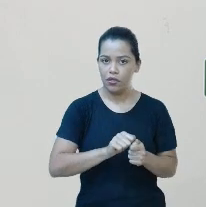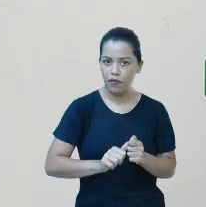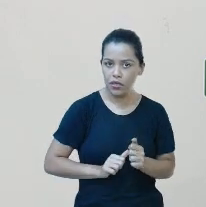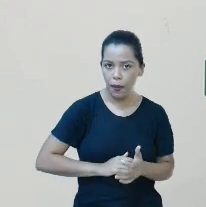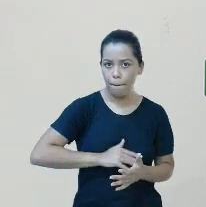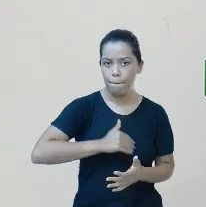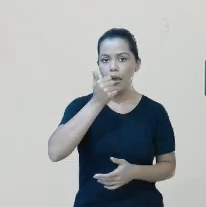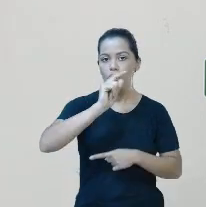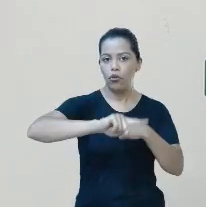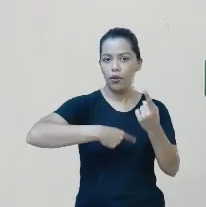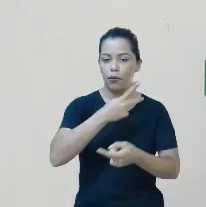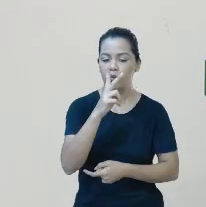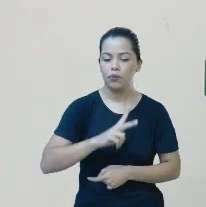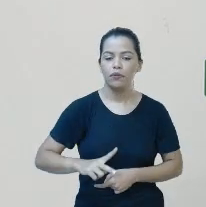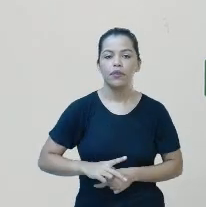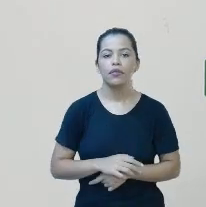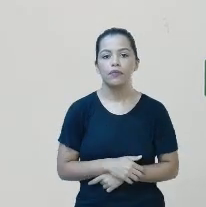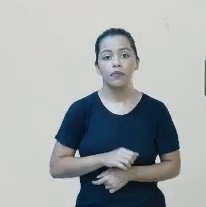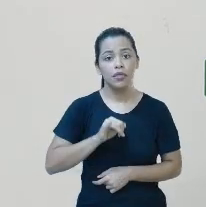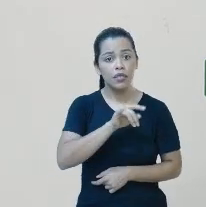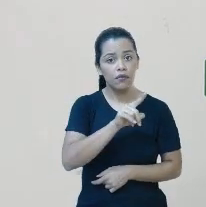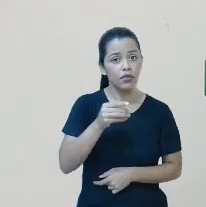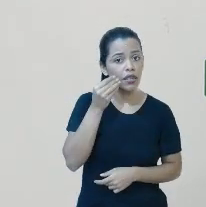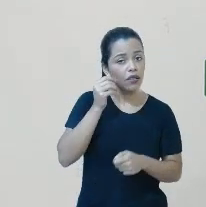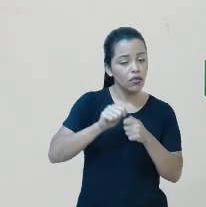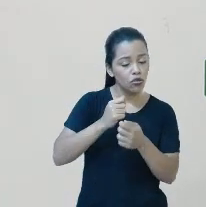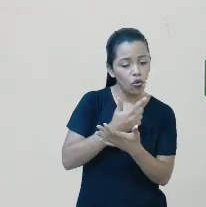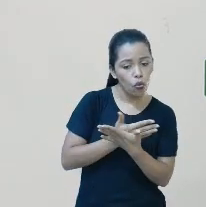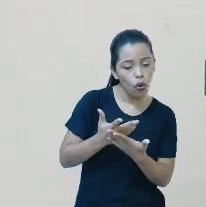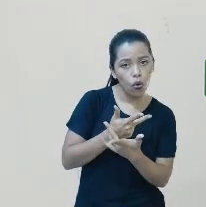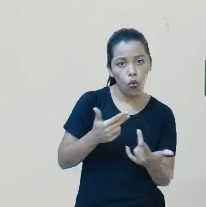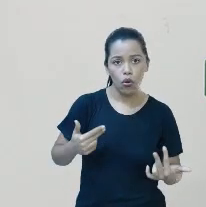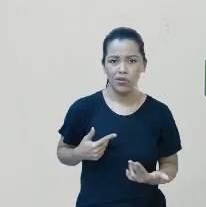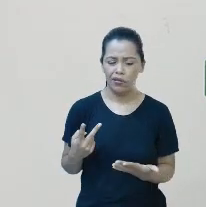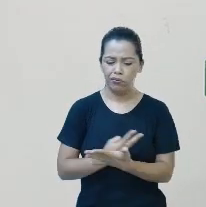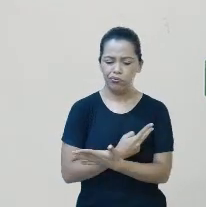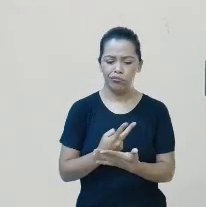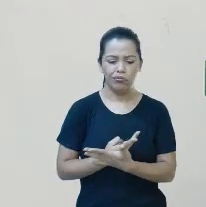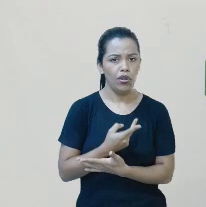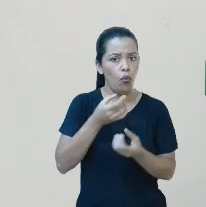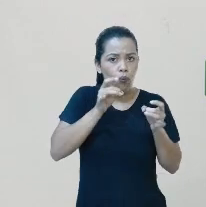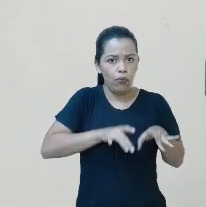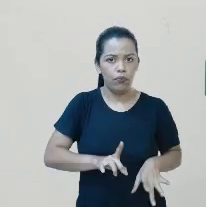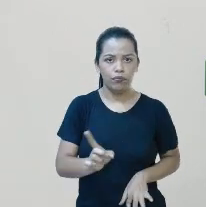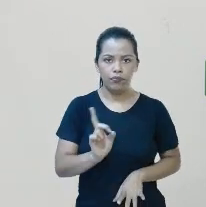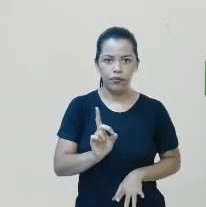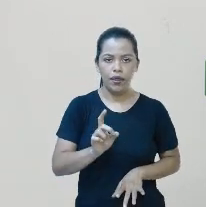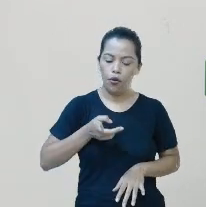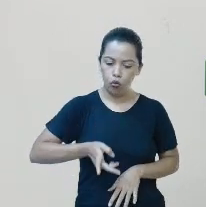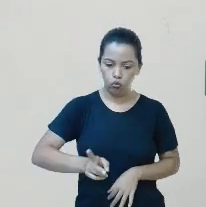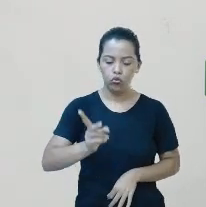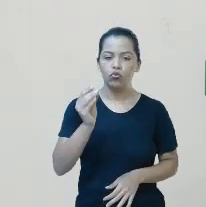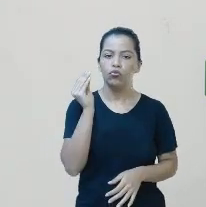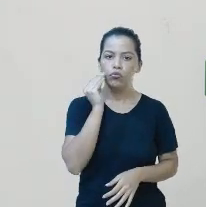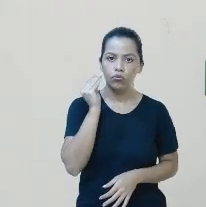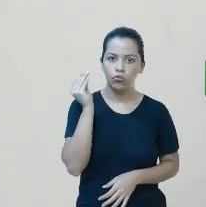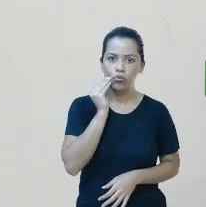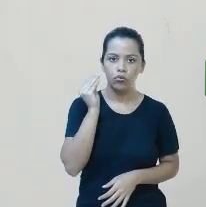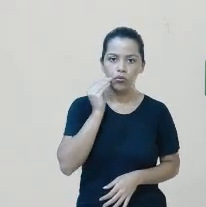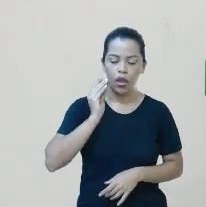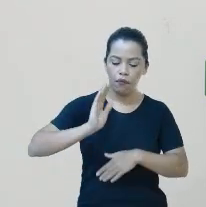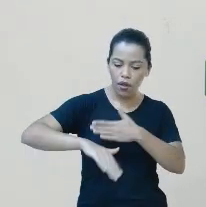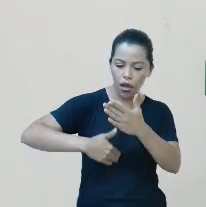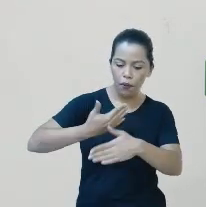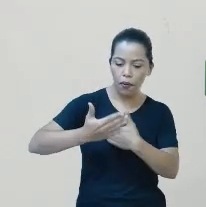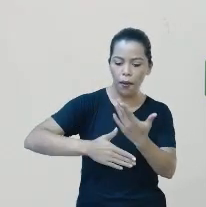melhor da próxima vez. Se você tentou fazer algo e não deu muito certo, não desista. Continue tentando. Cada vez você